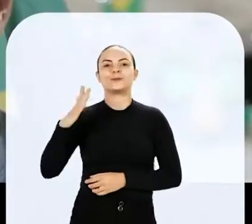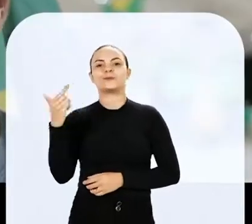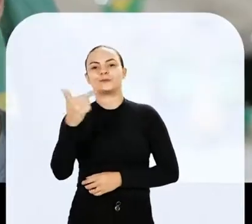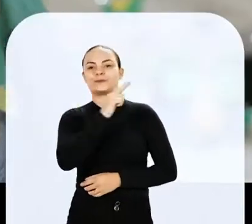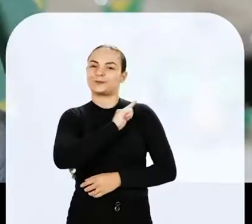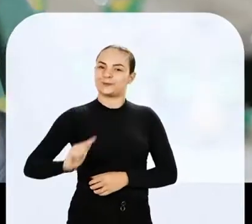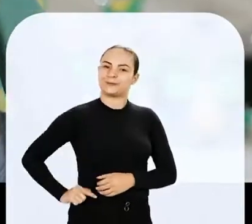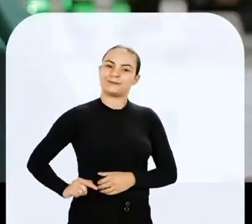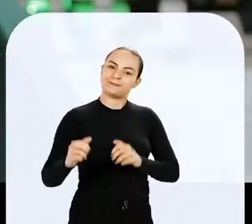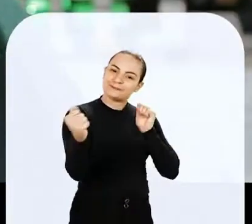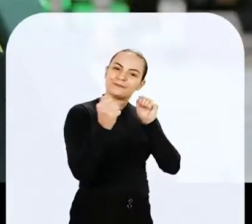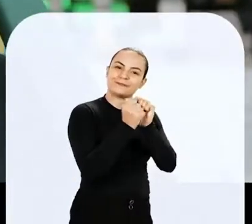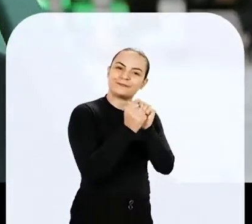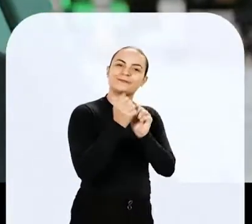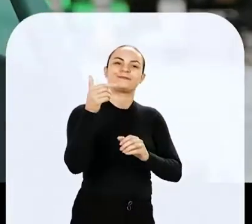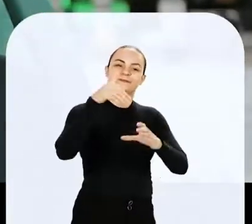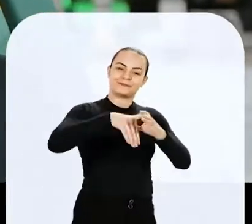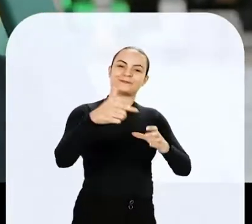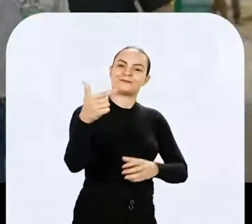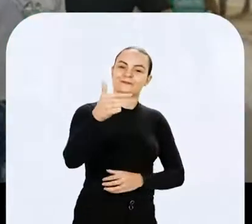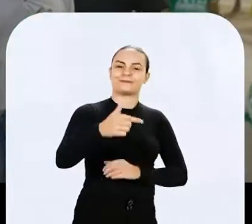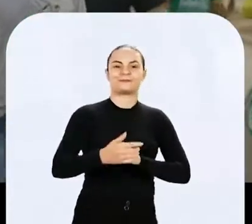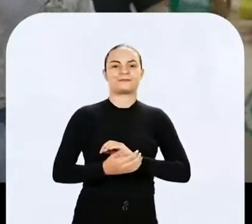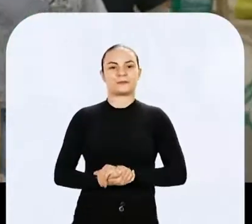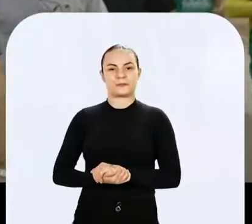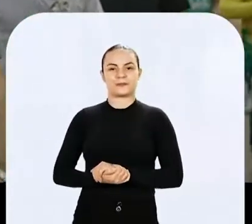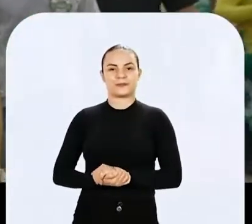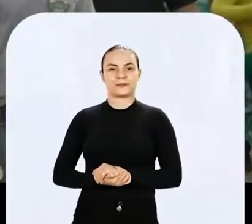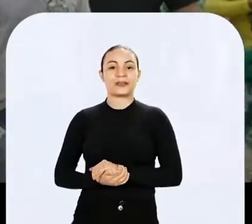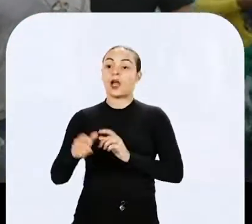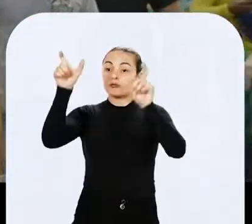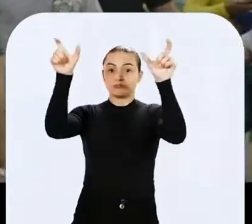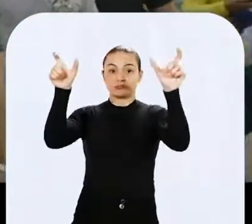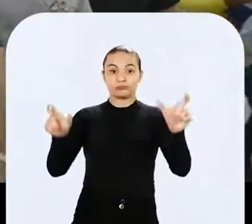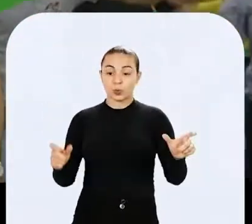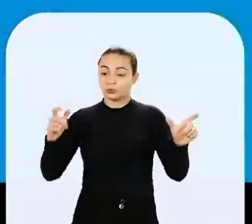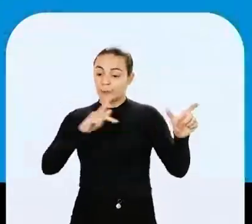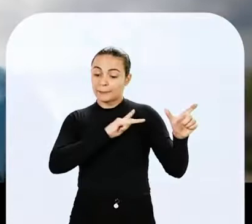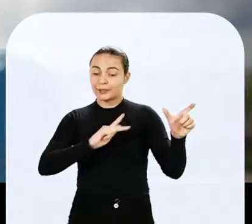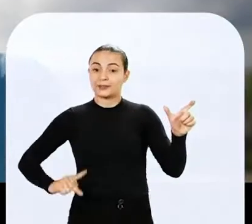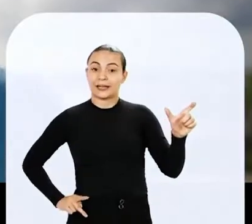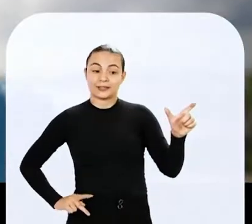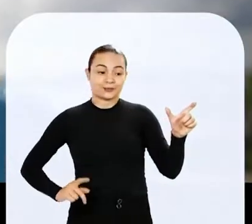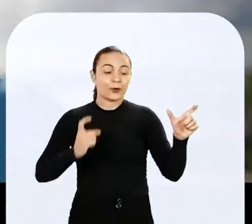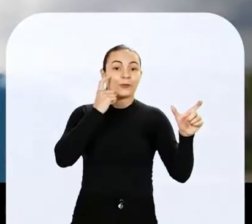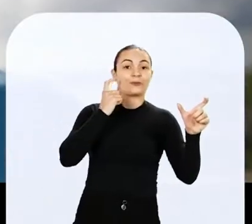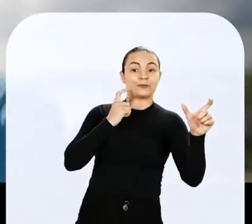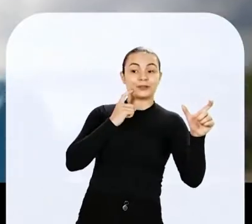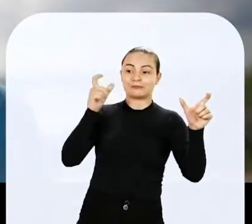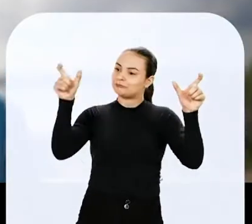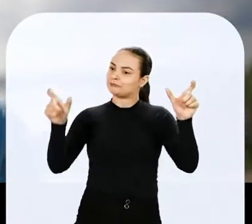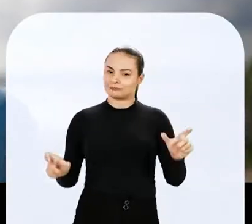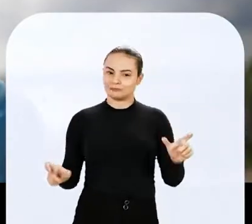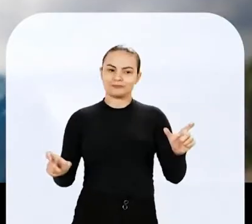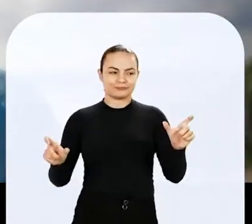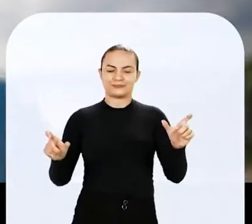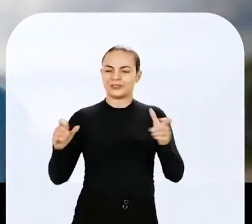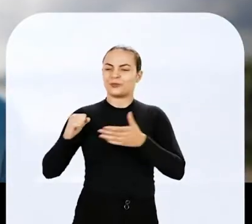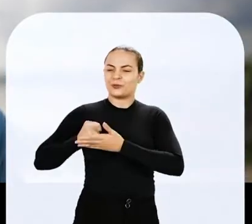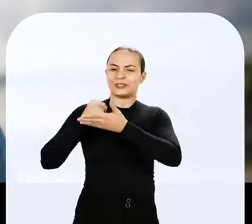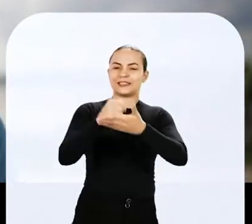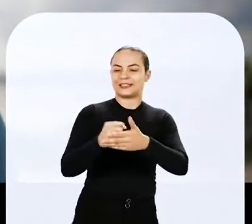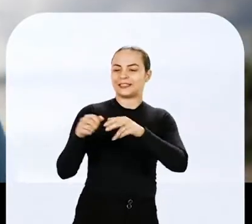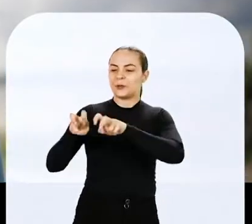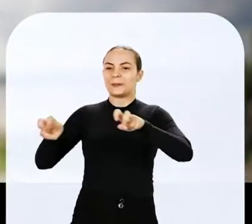22! Domingo, não esqueça, 22 lá e 22 cá. Vamos juntos, 22! Com os dois juntos, fortalecidos pela